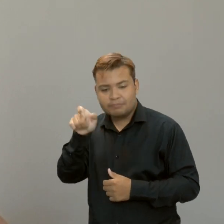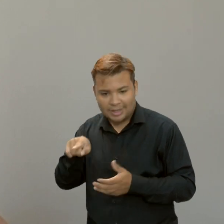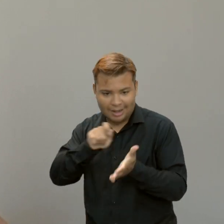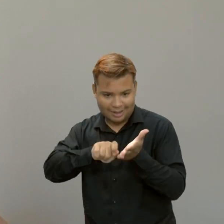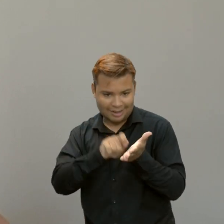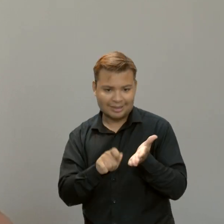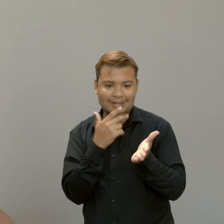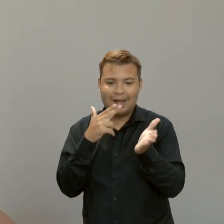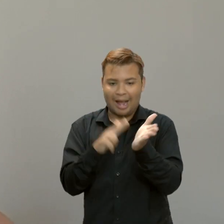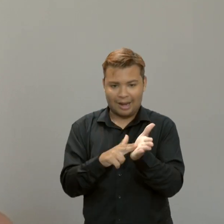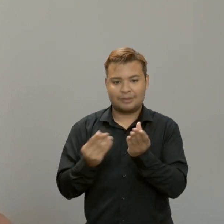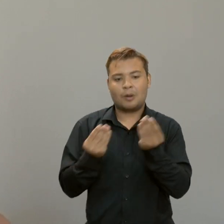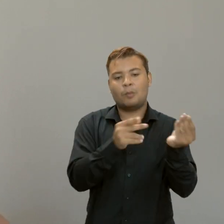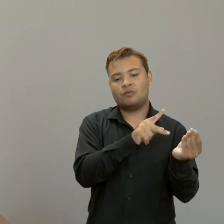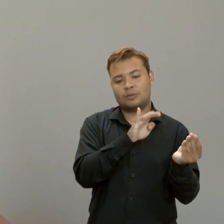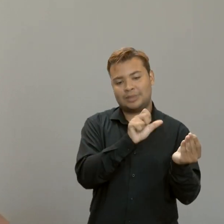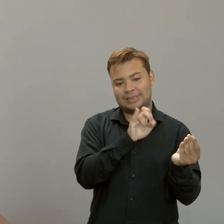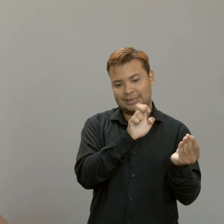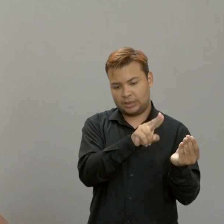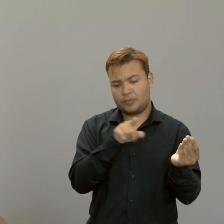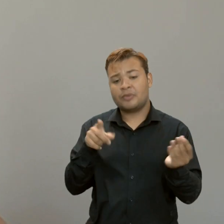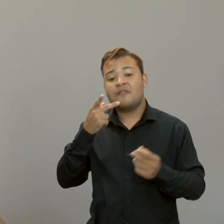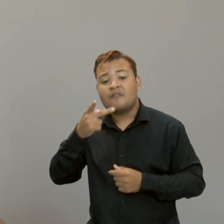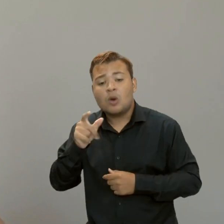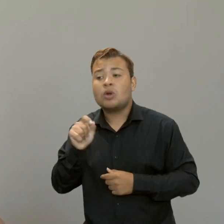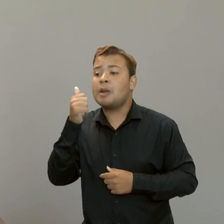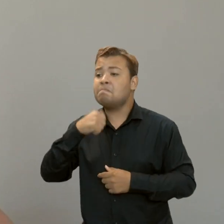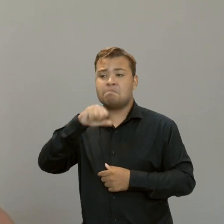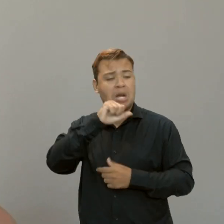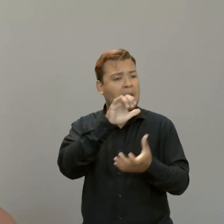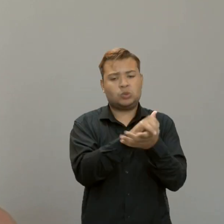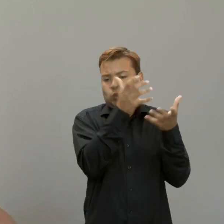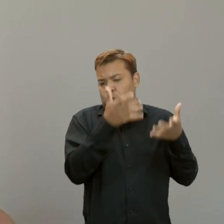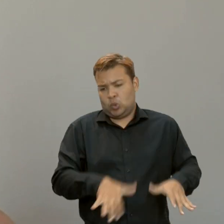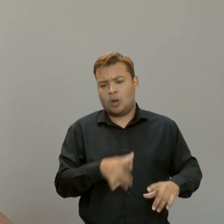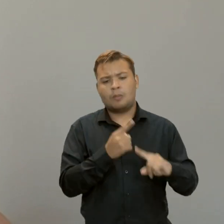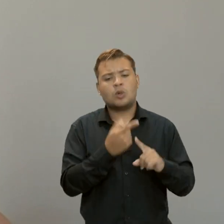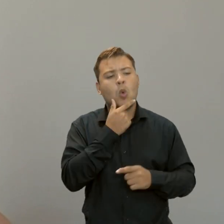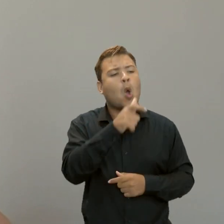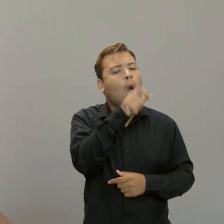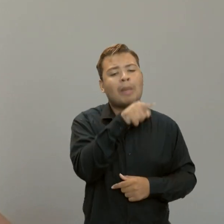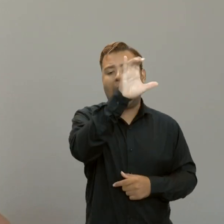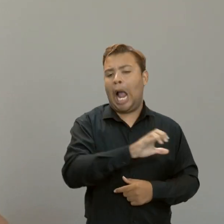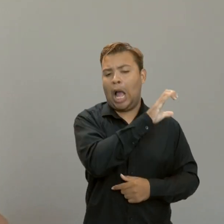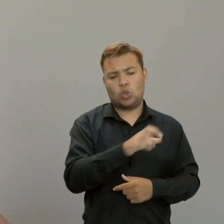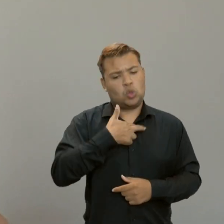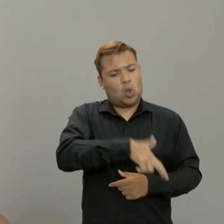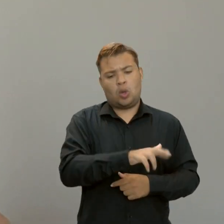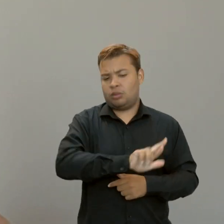professor Basileu que a mãe enjeitou casamentos. O primeiro ela disse que é porque o cara não era católico e ela